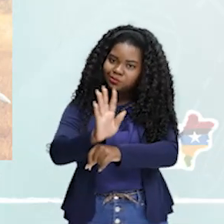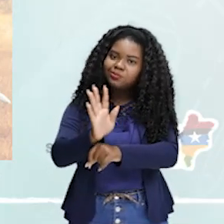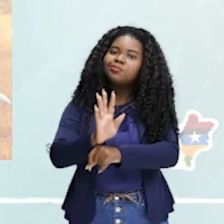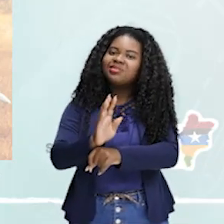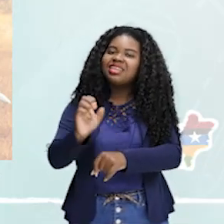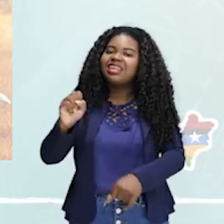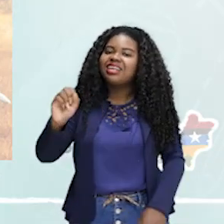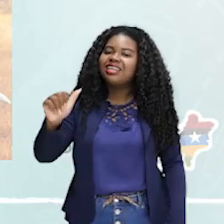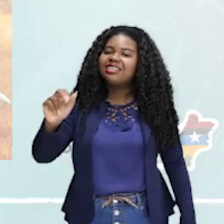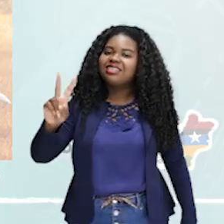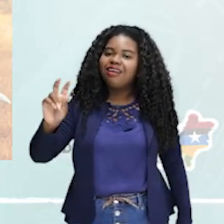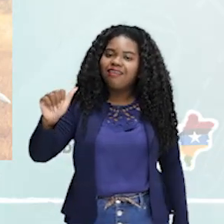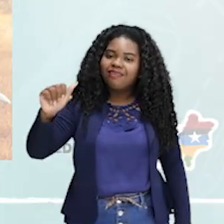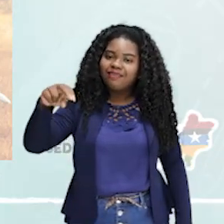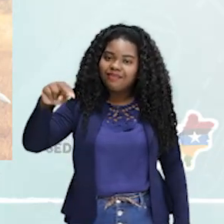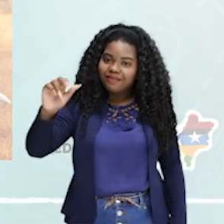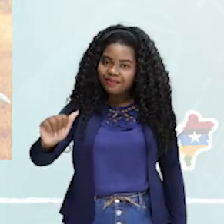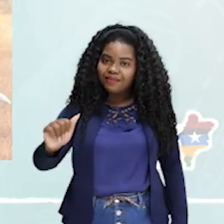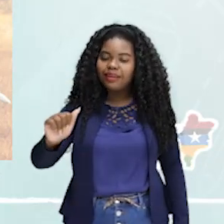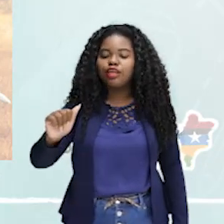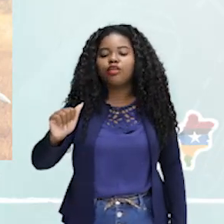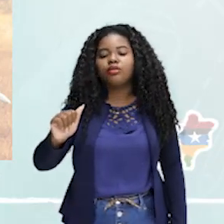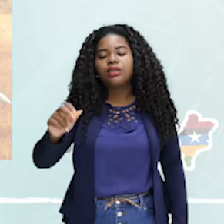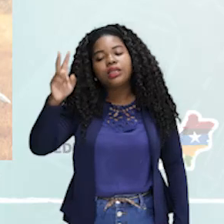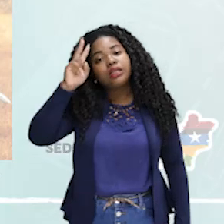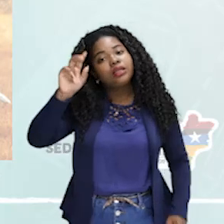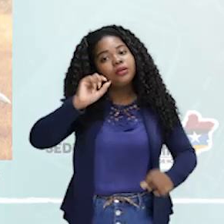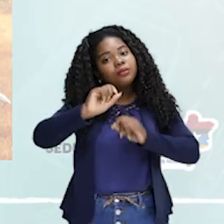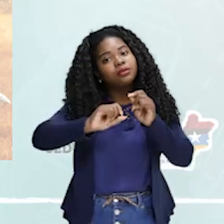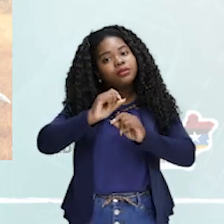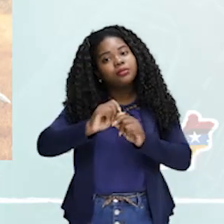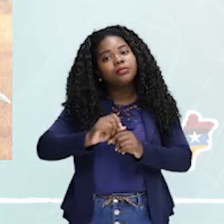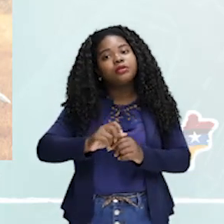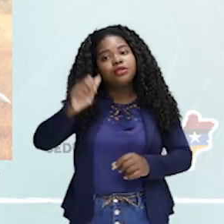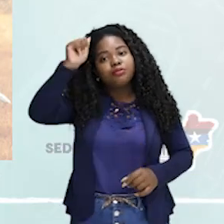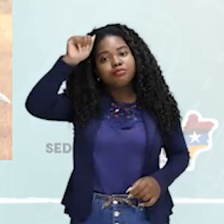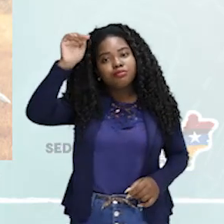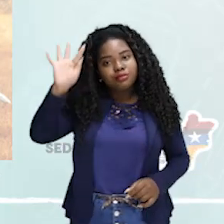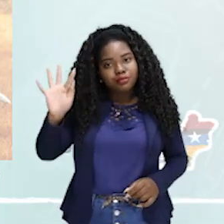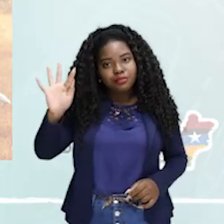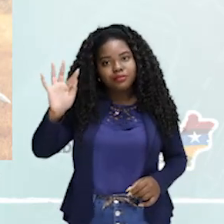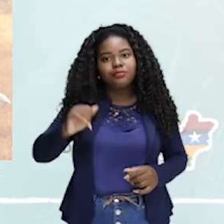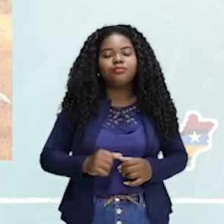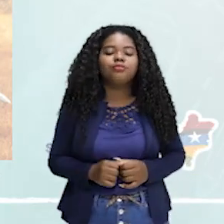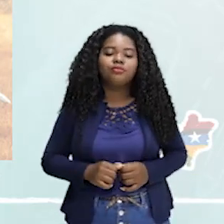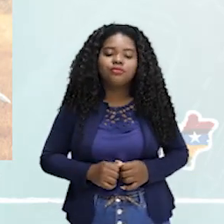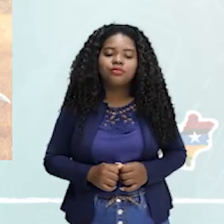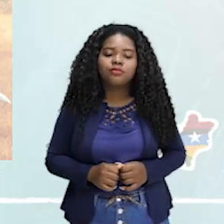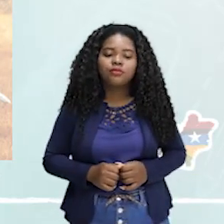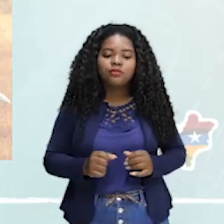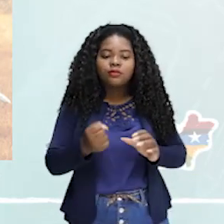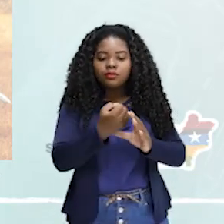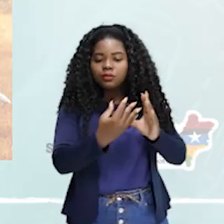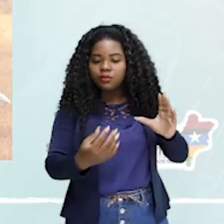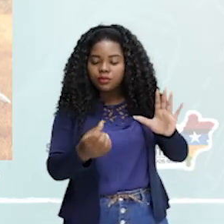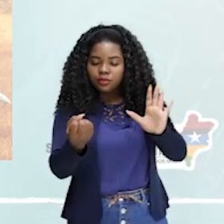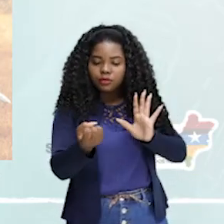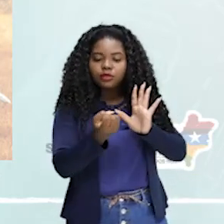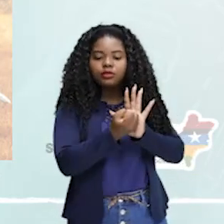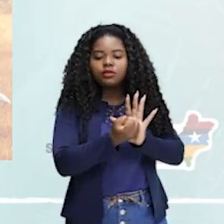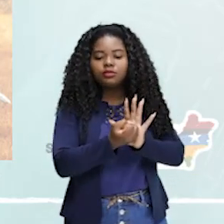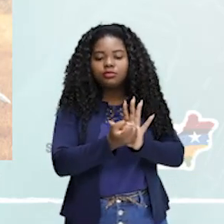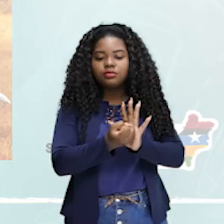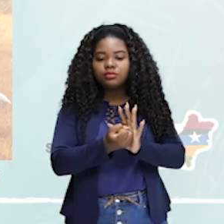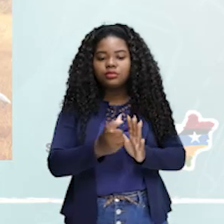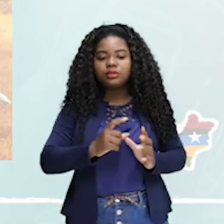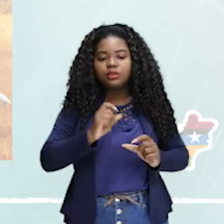famosas savanas, né, galera? Falou de savana, tu lembra logo de quê? Da África, né, galera? A característica marcante das savanas, galera, é que tu já vai